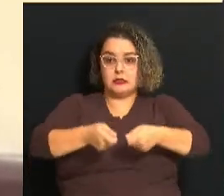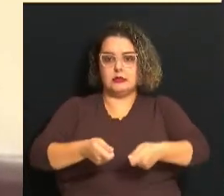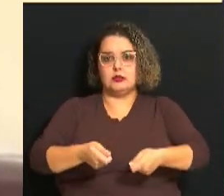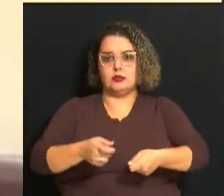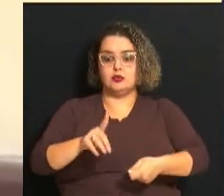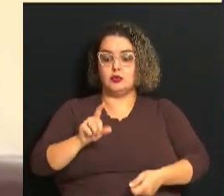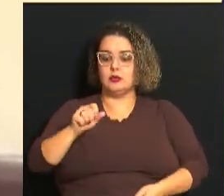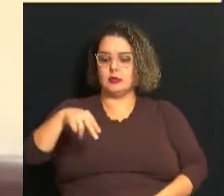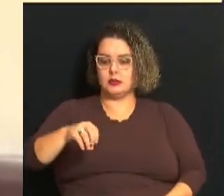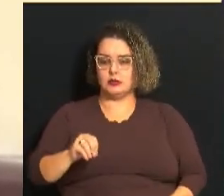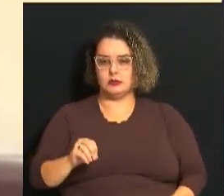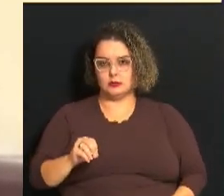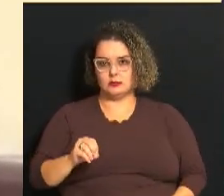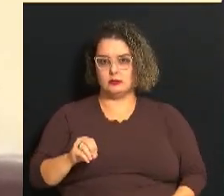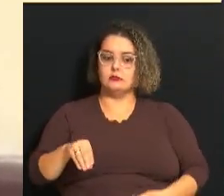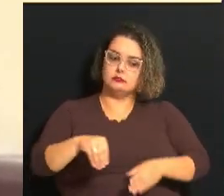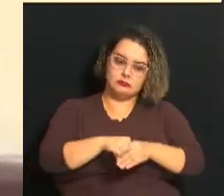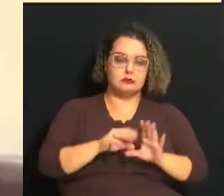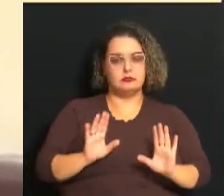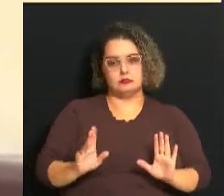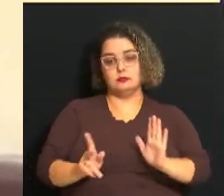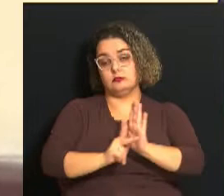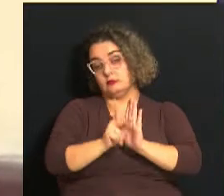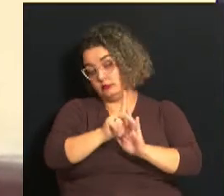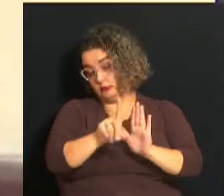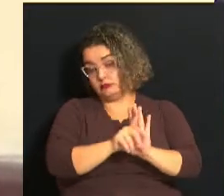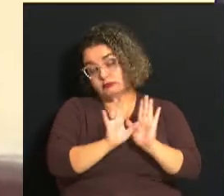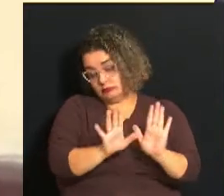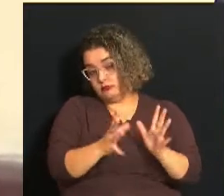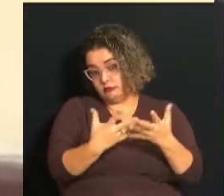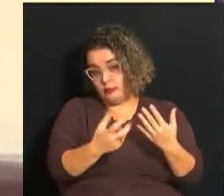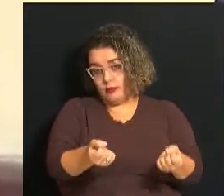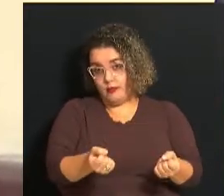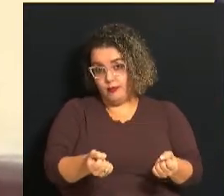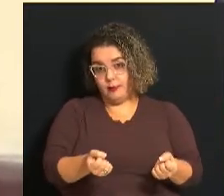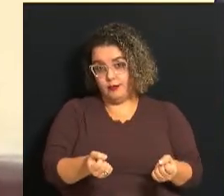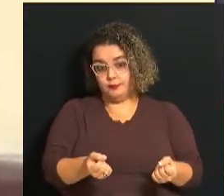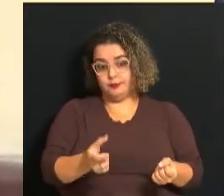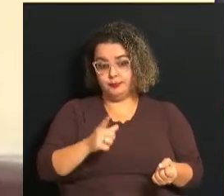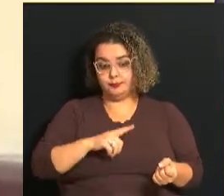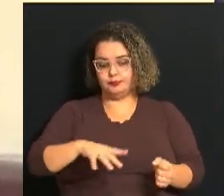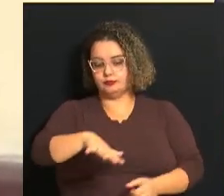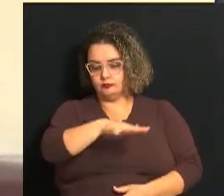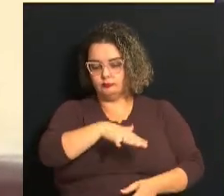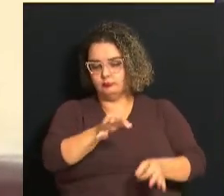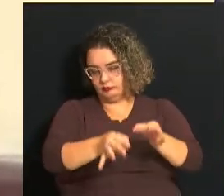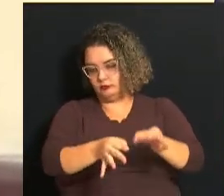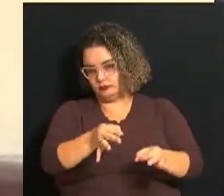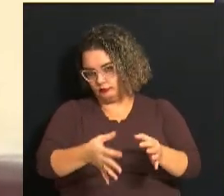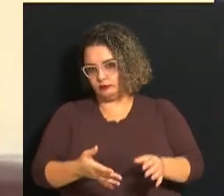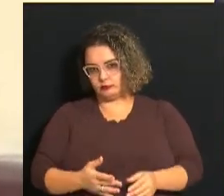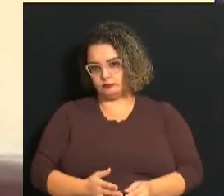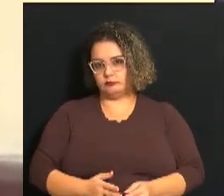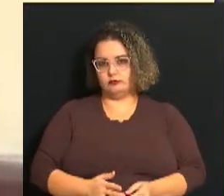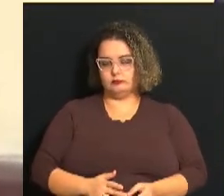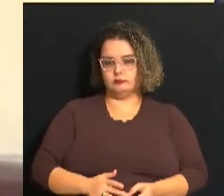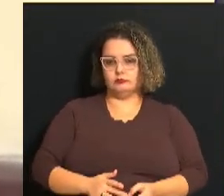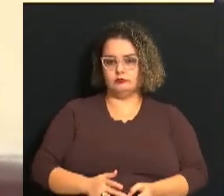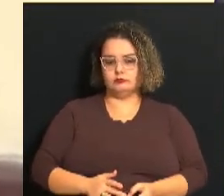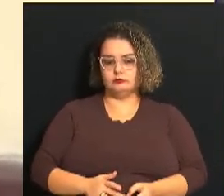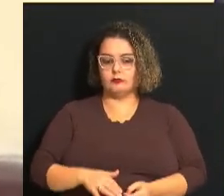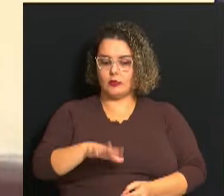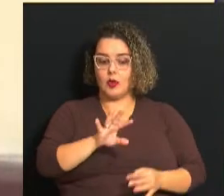mas o projeto de lei foi aprovado dessa forma talvez porque ali tem uma natureza mais jurídica mas é não mais